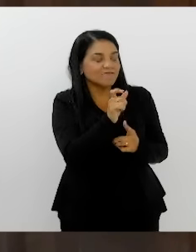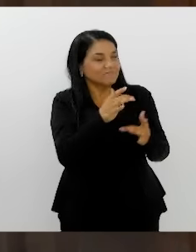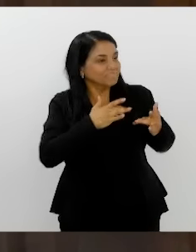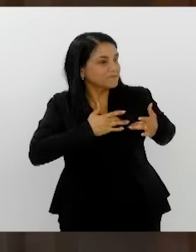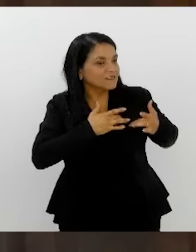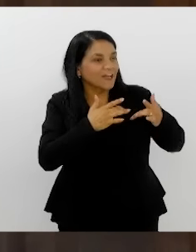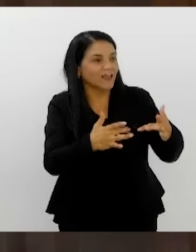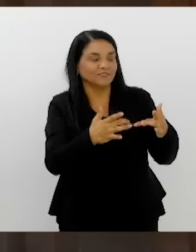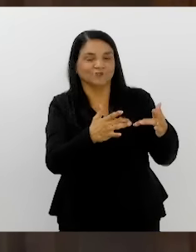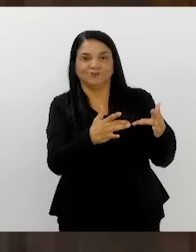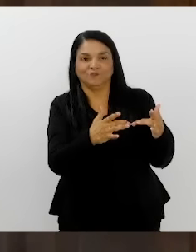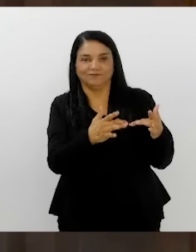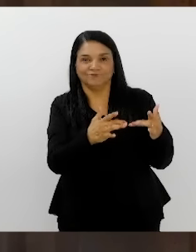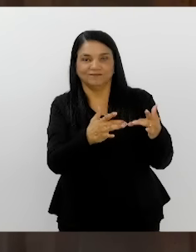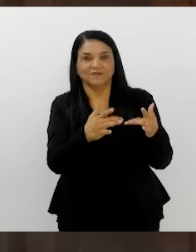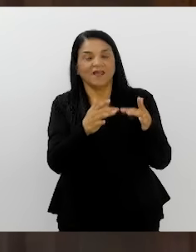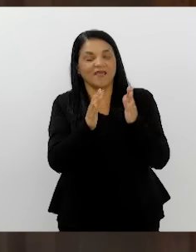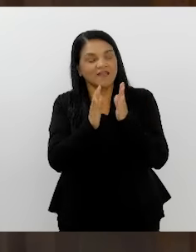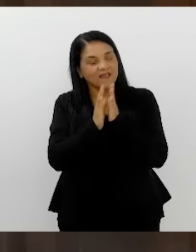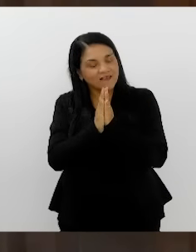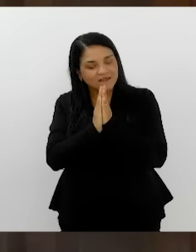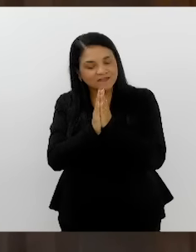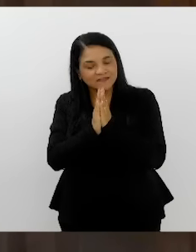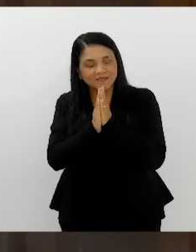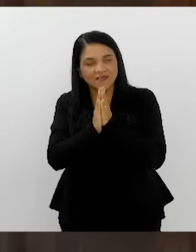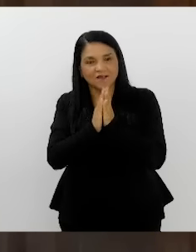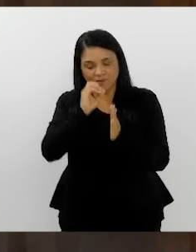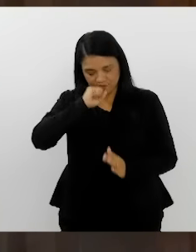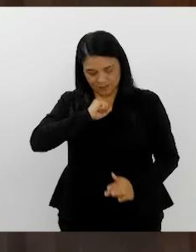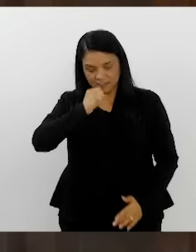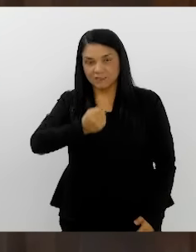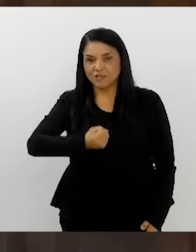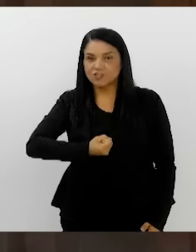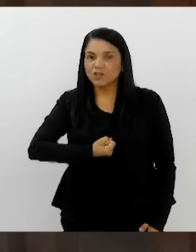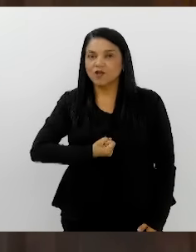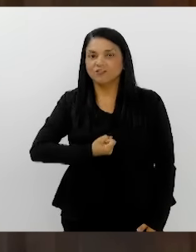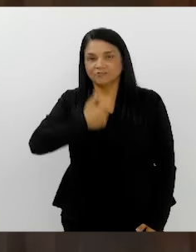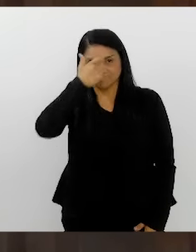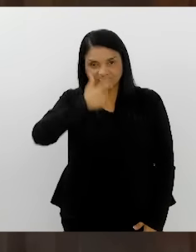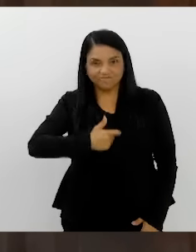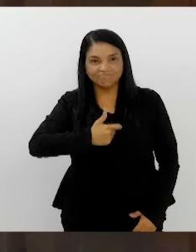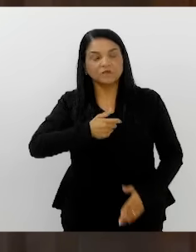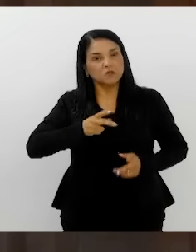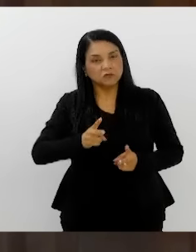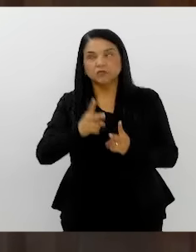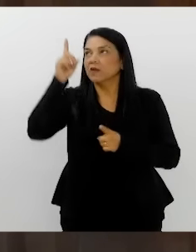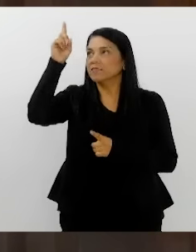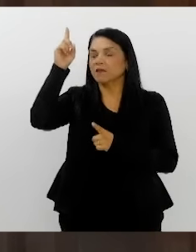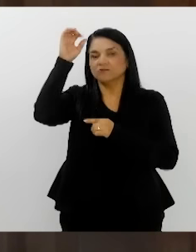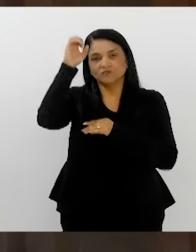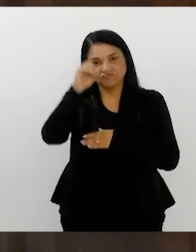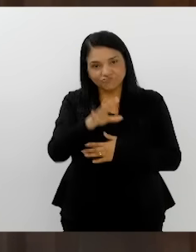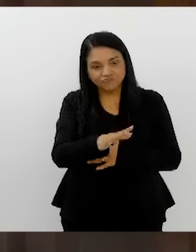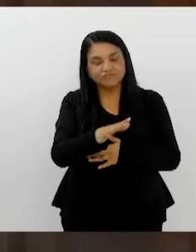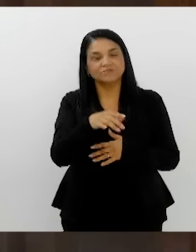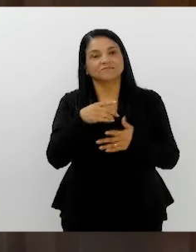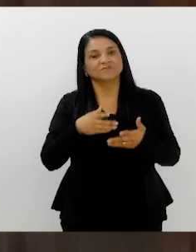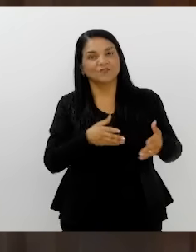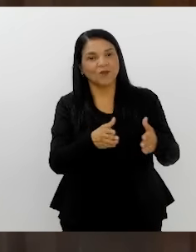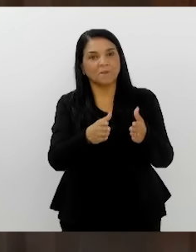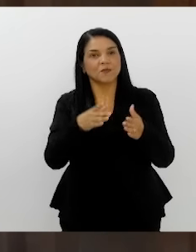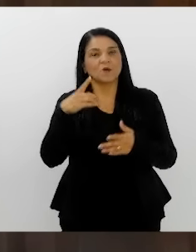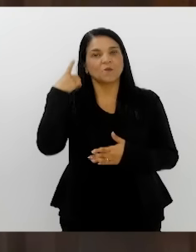senão rezar, como sacerdotes, rezar para que Nosso Senhor continue abençoando sua caminhada como